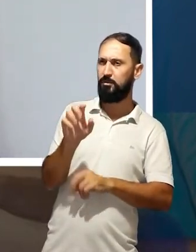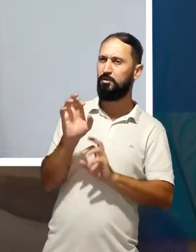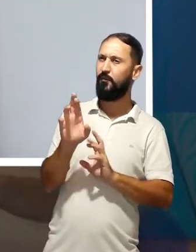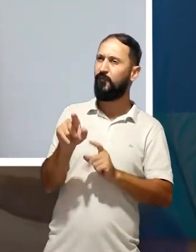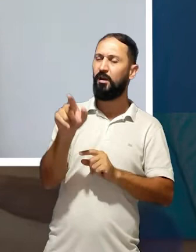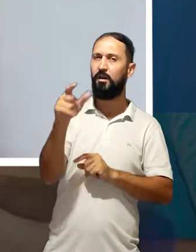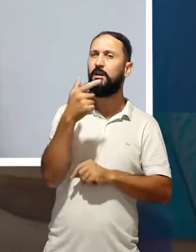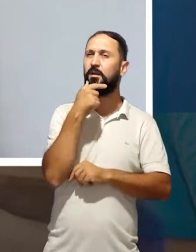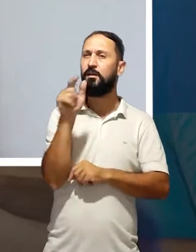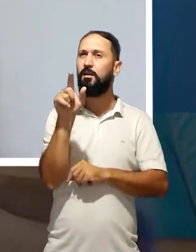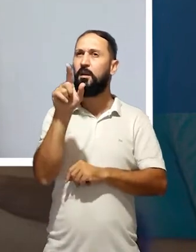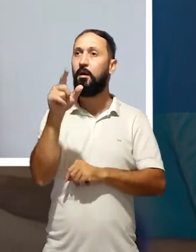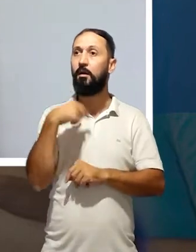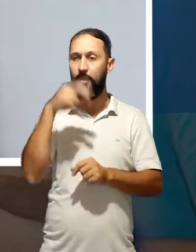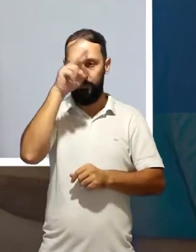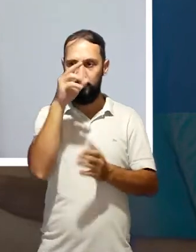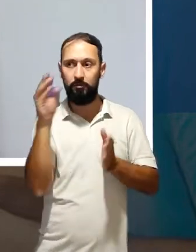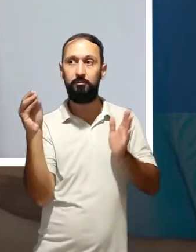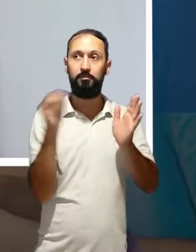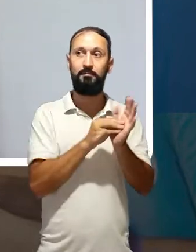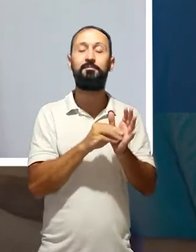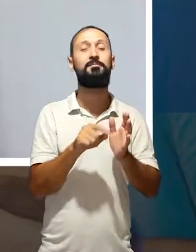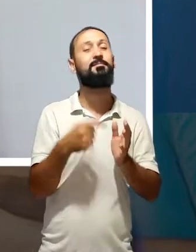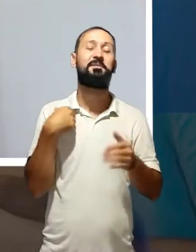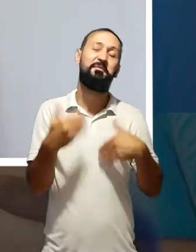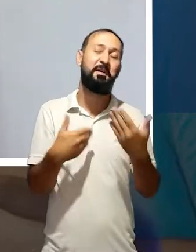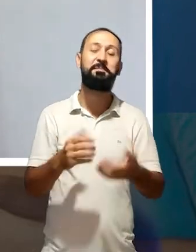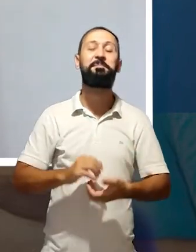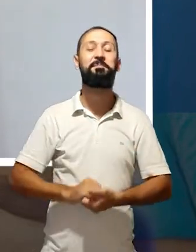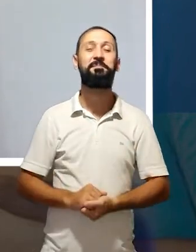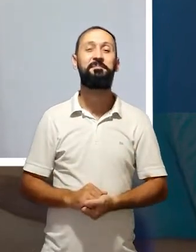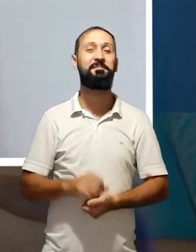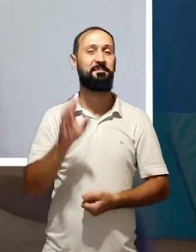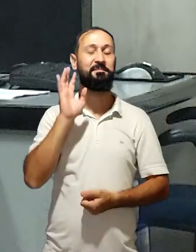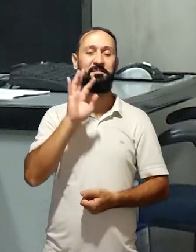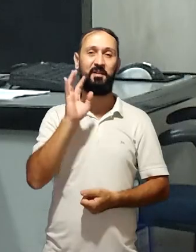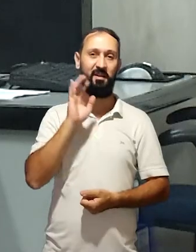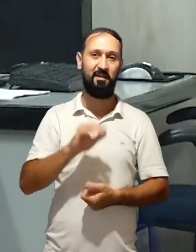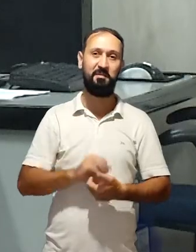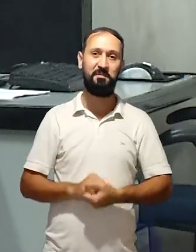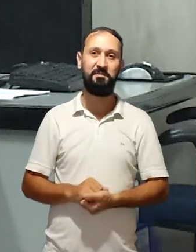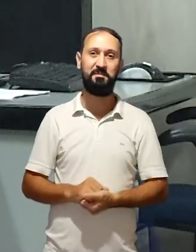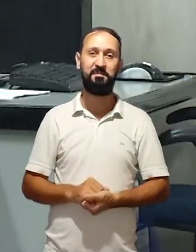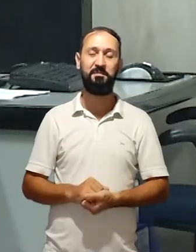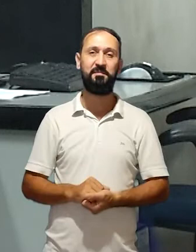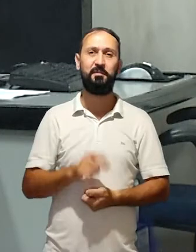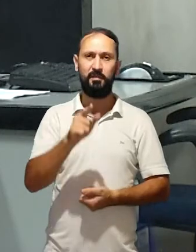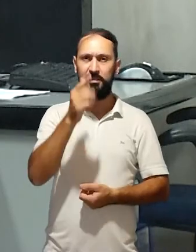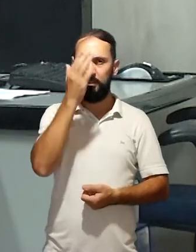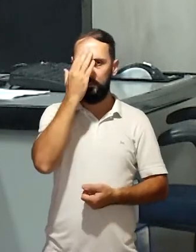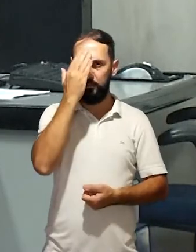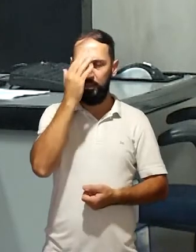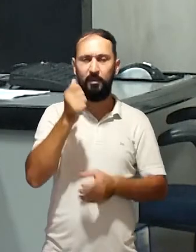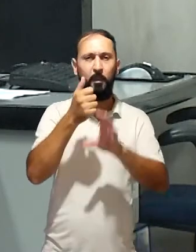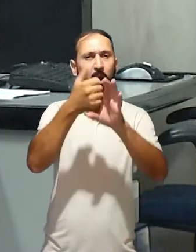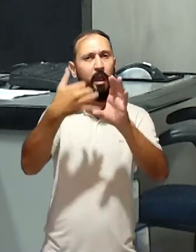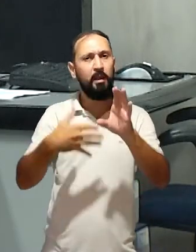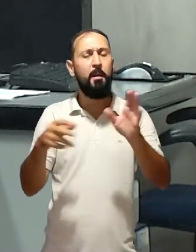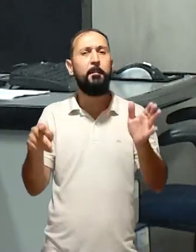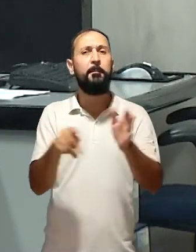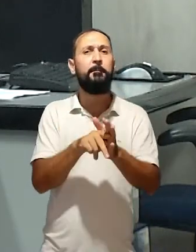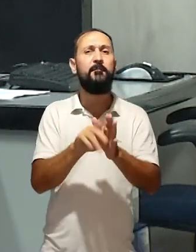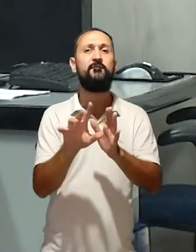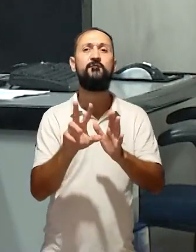bem caricato, se enquadraria bem com aquele personagem, e por aí vai. Muito legal. Você sabia que uma